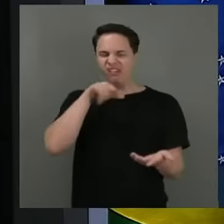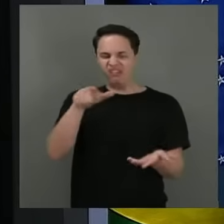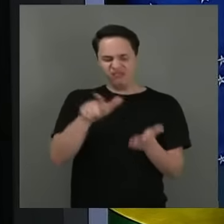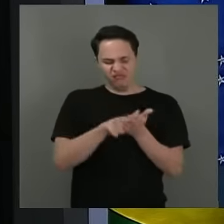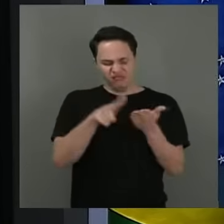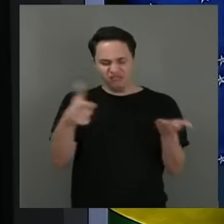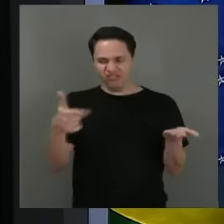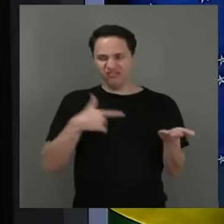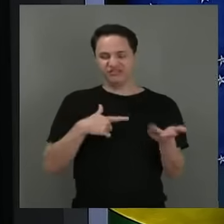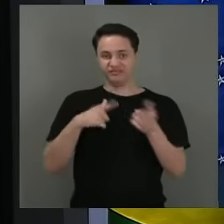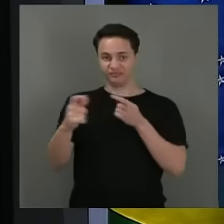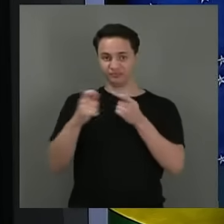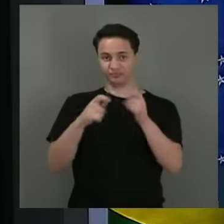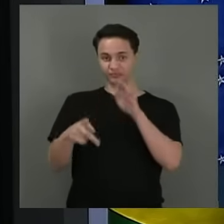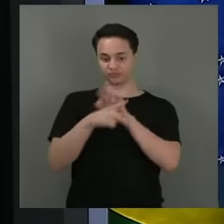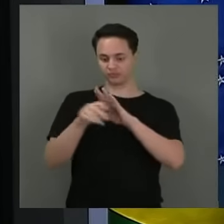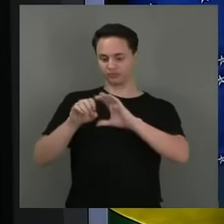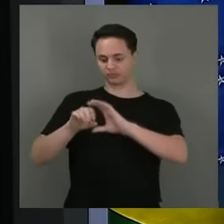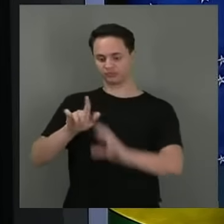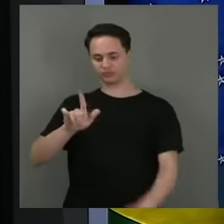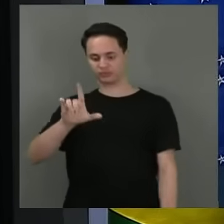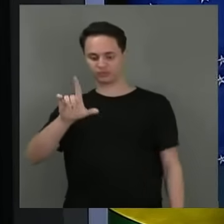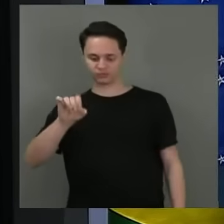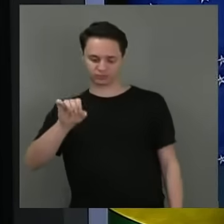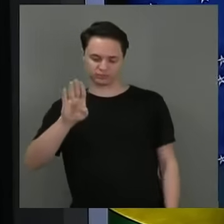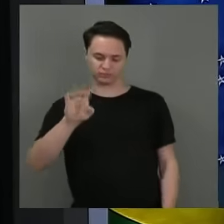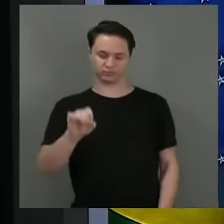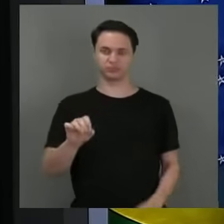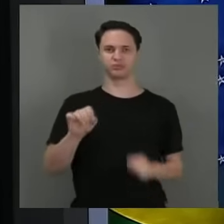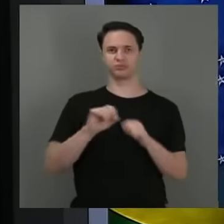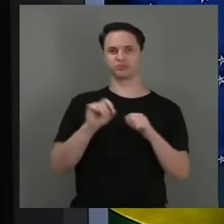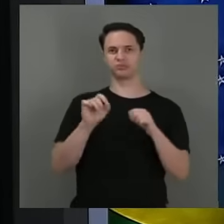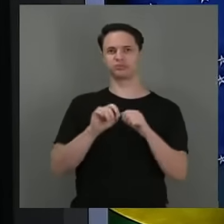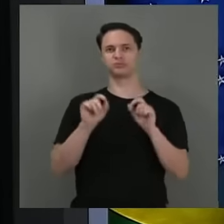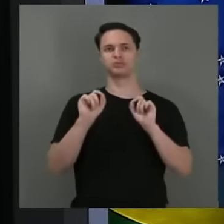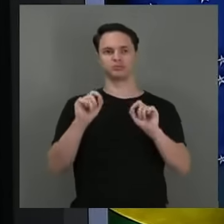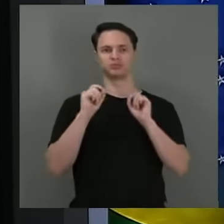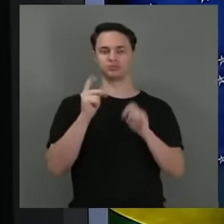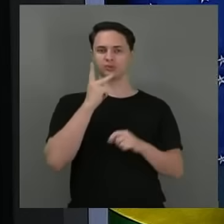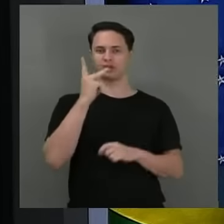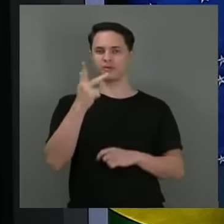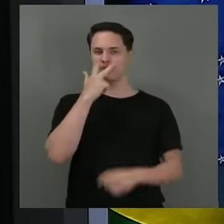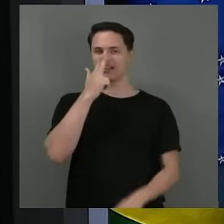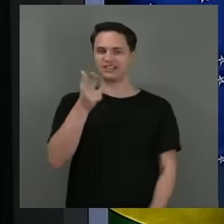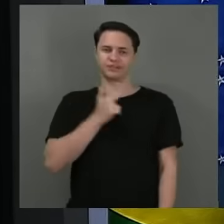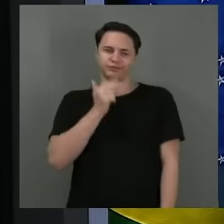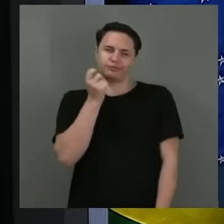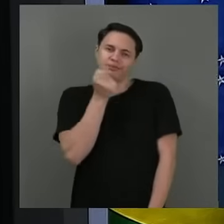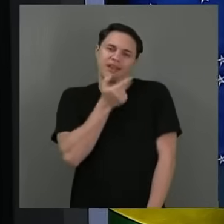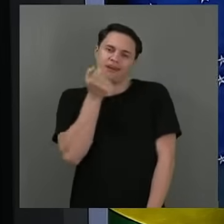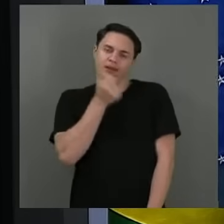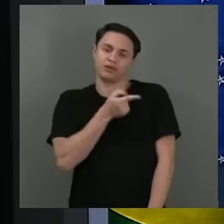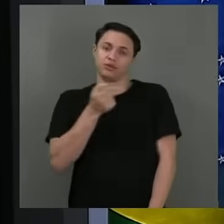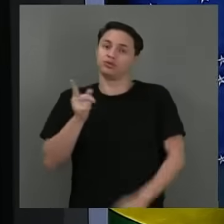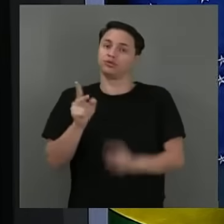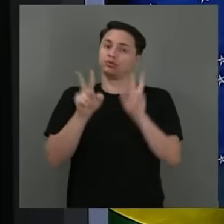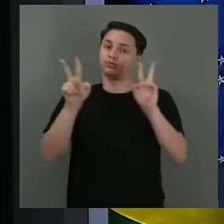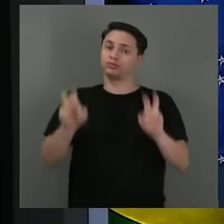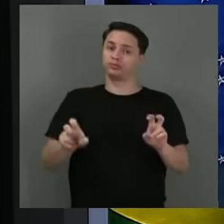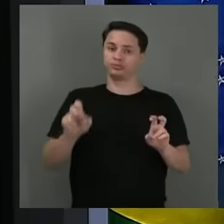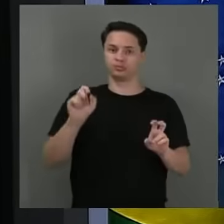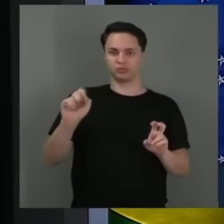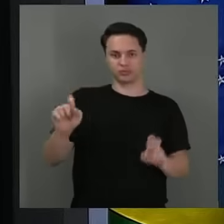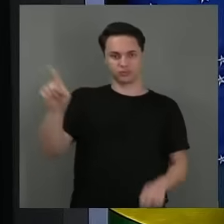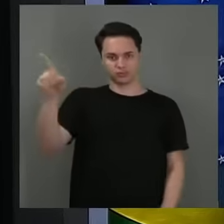jornalistas do programa da Globo News fizeram ainda ilações em tom de ironia sobre qual teria sido